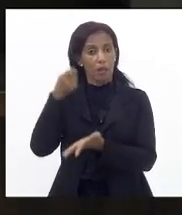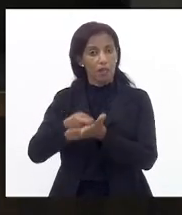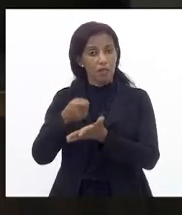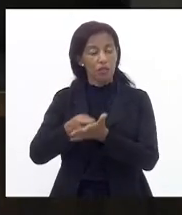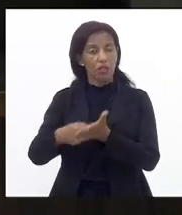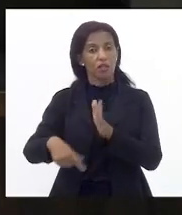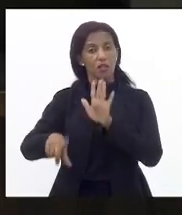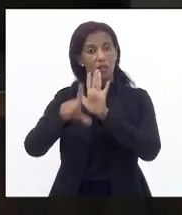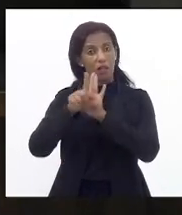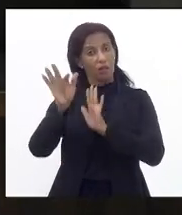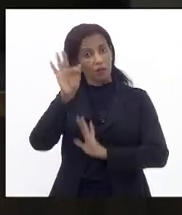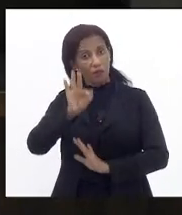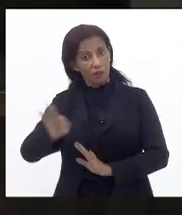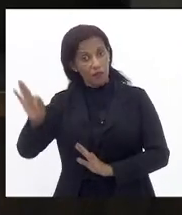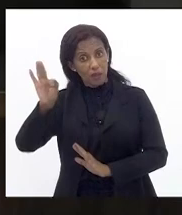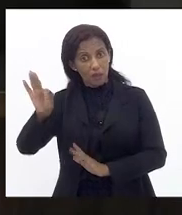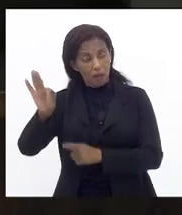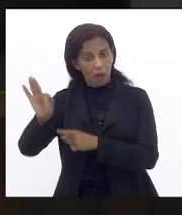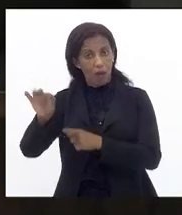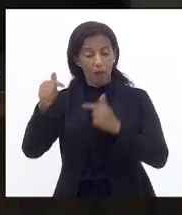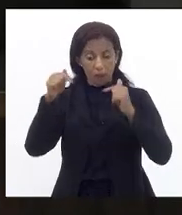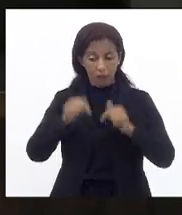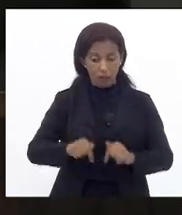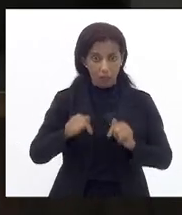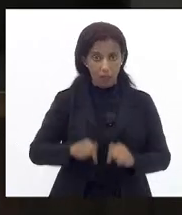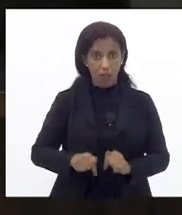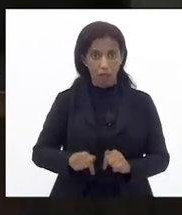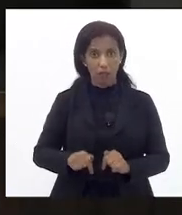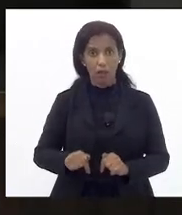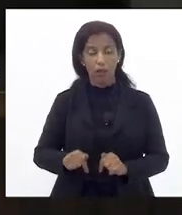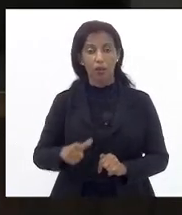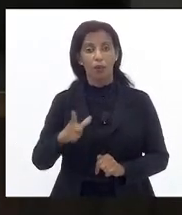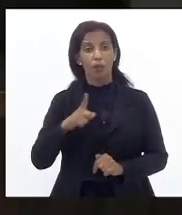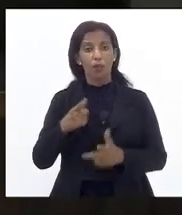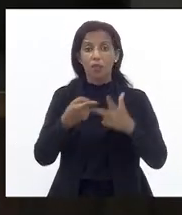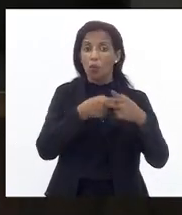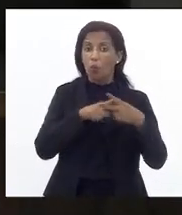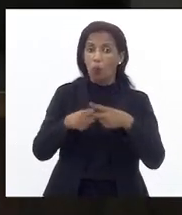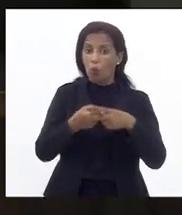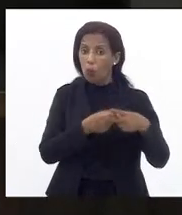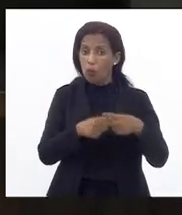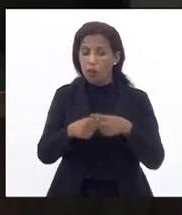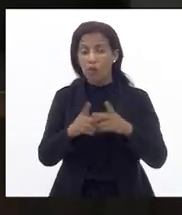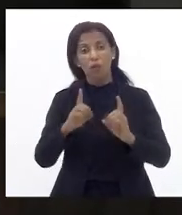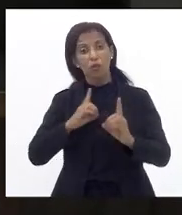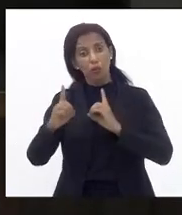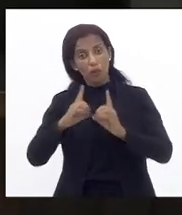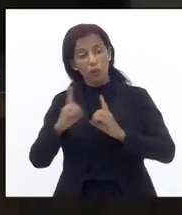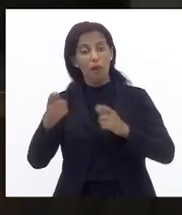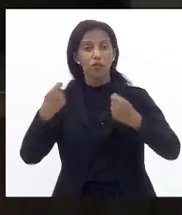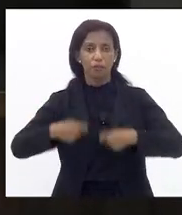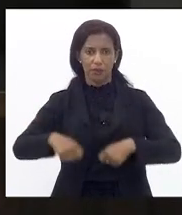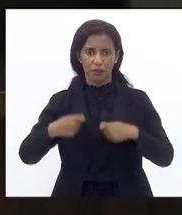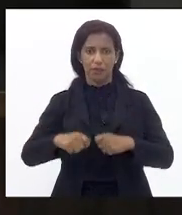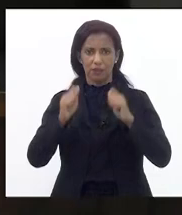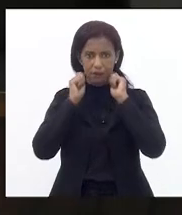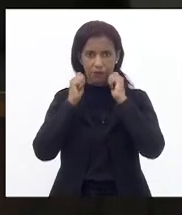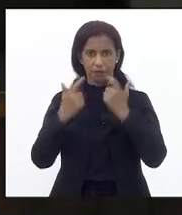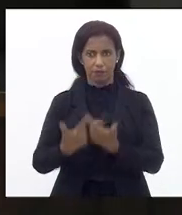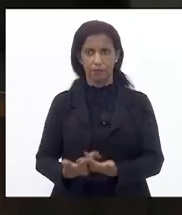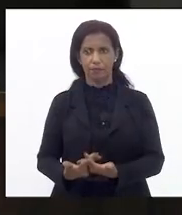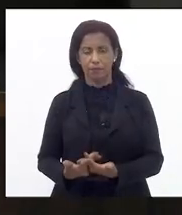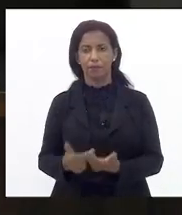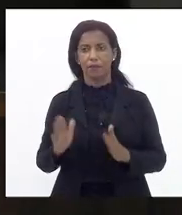exigência da lei federal para que Ele pudesse aqui receber os ajustes e o debate necessário do Parlamento